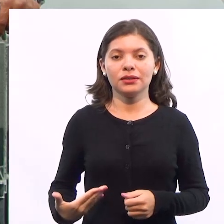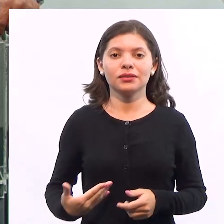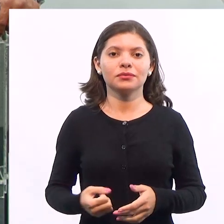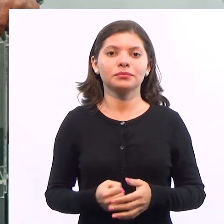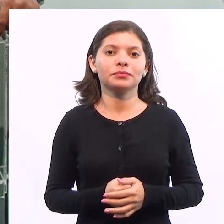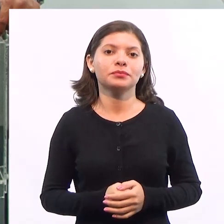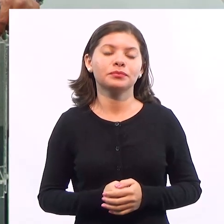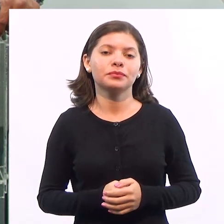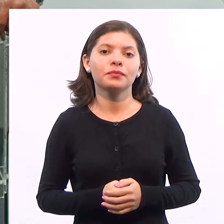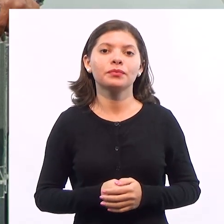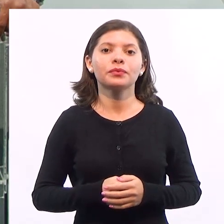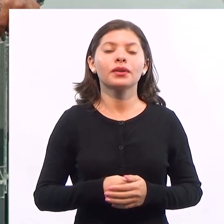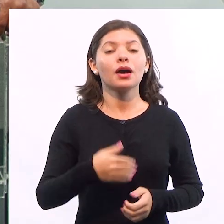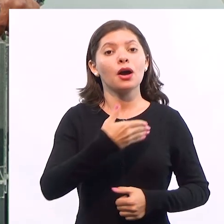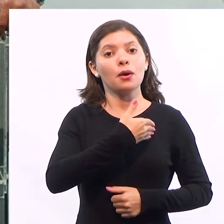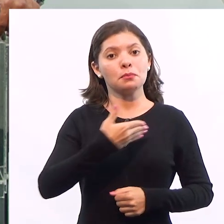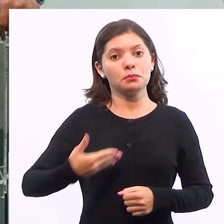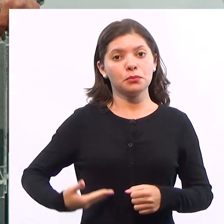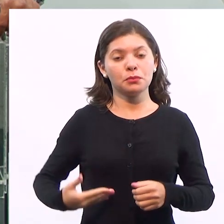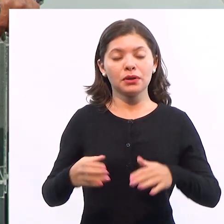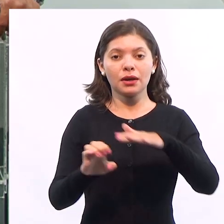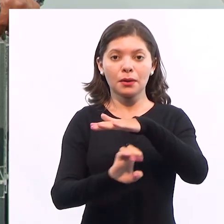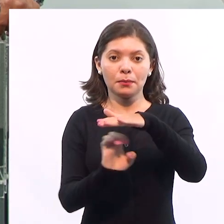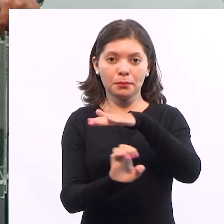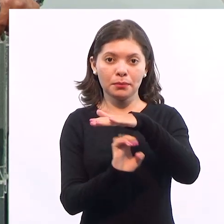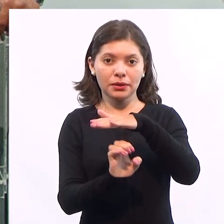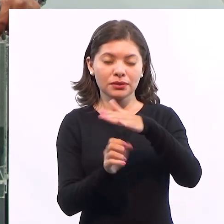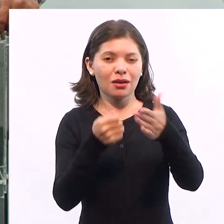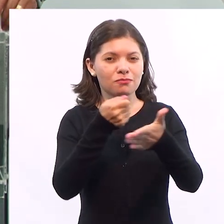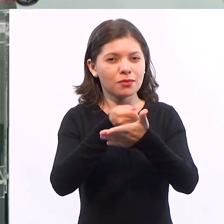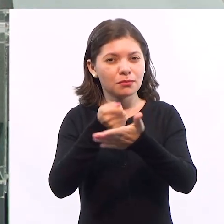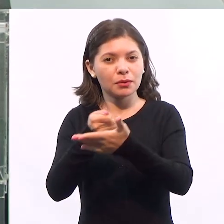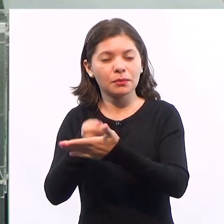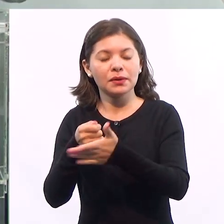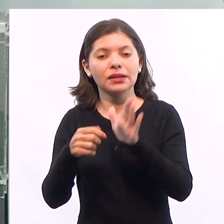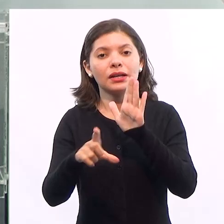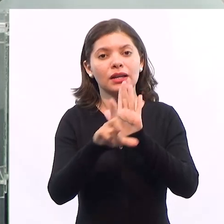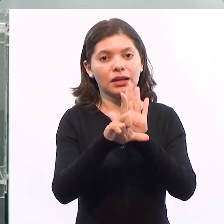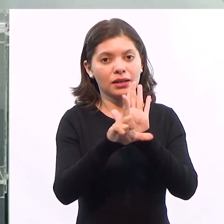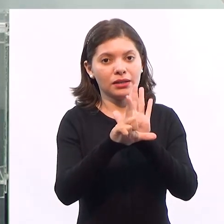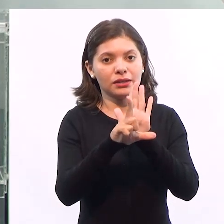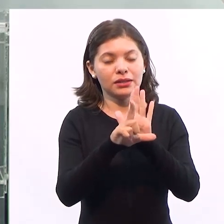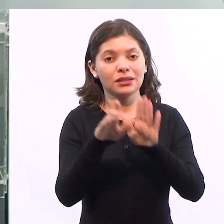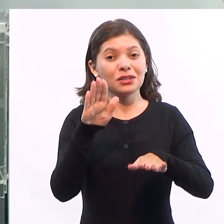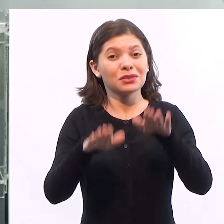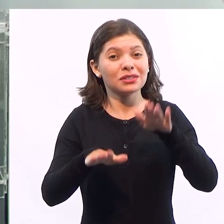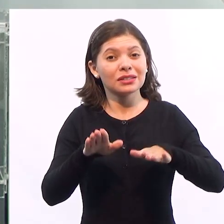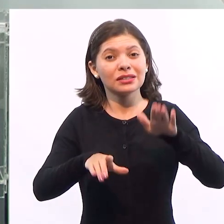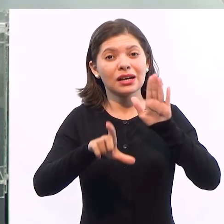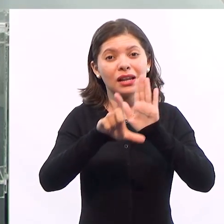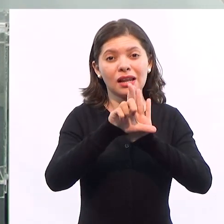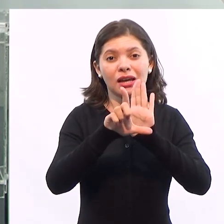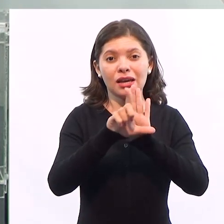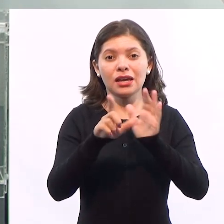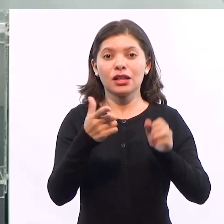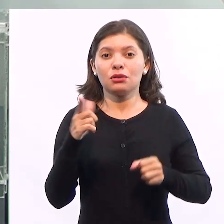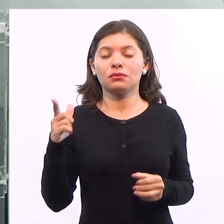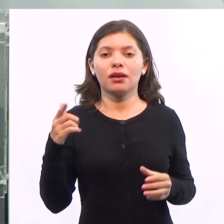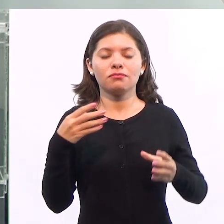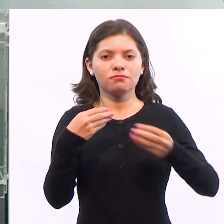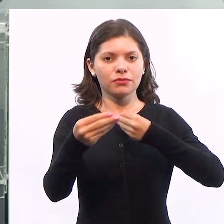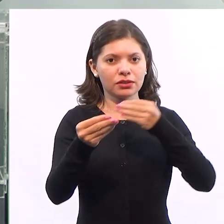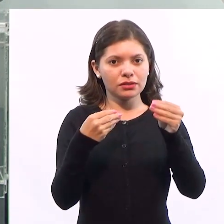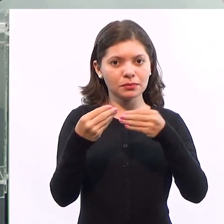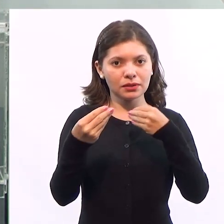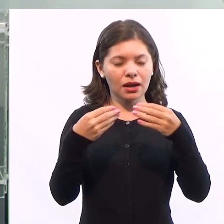Tá? Mais na privada do que na pública, até porque a pública, como eu falei para vocês, ela é regida por lei. Então, muitas vezes a